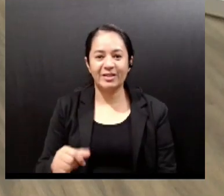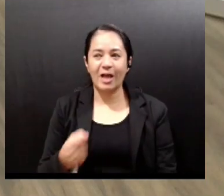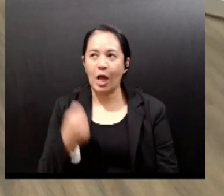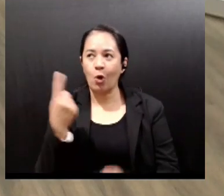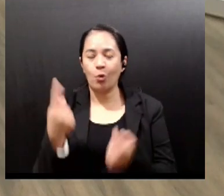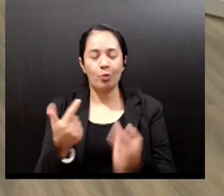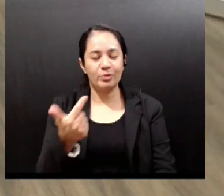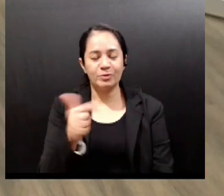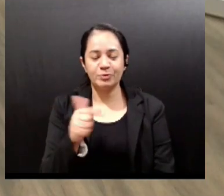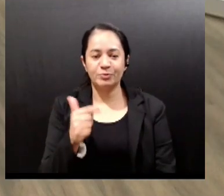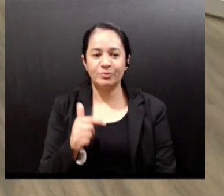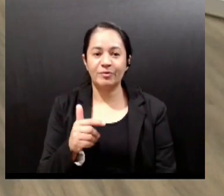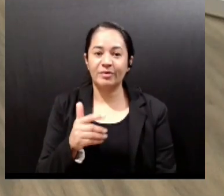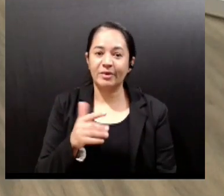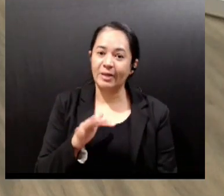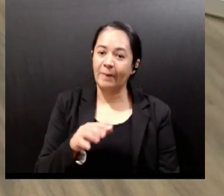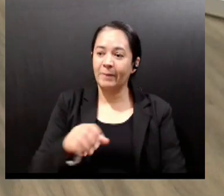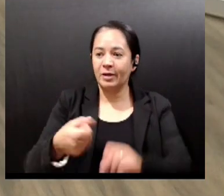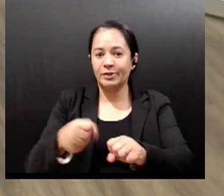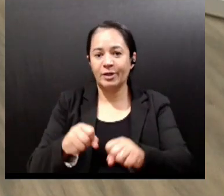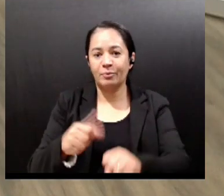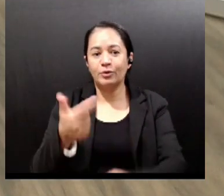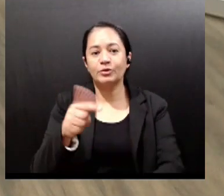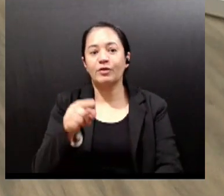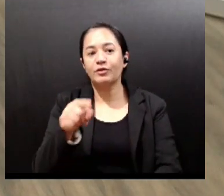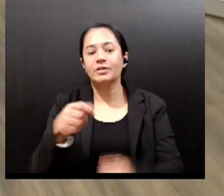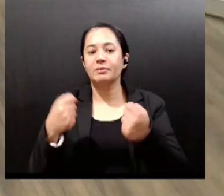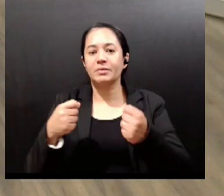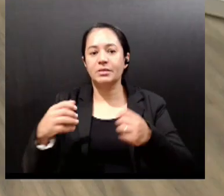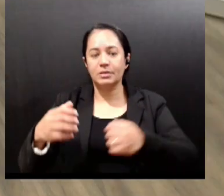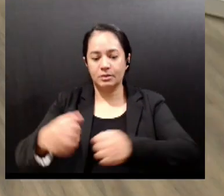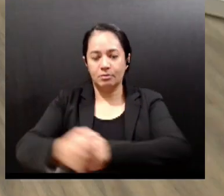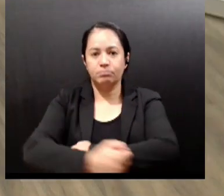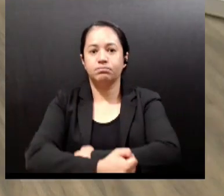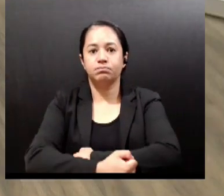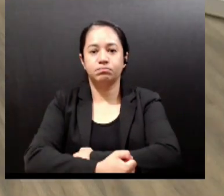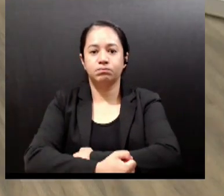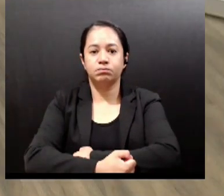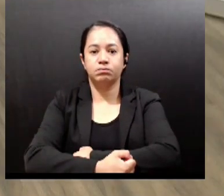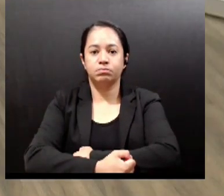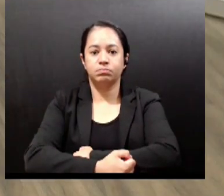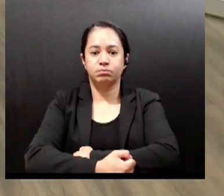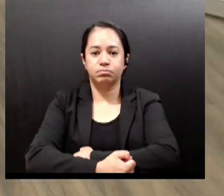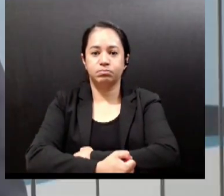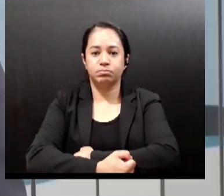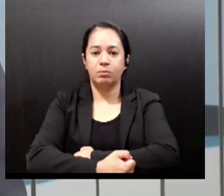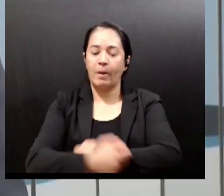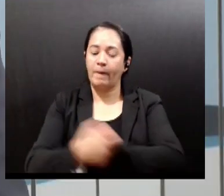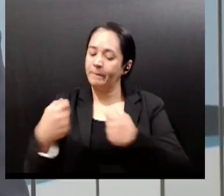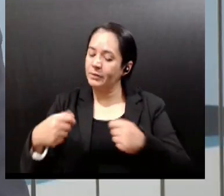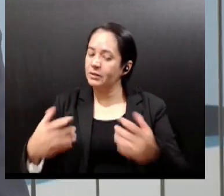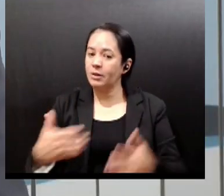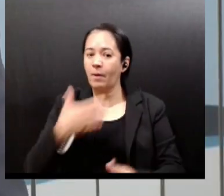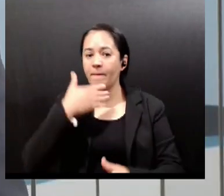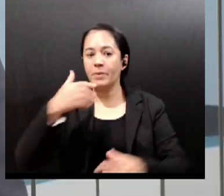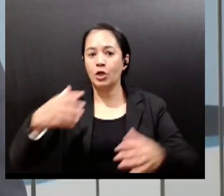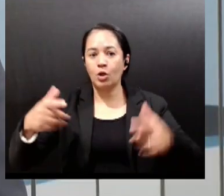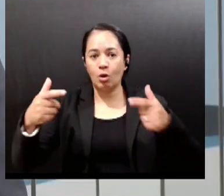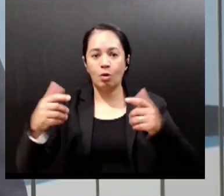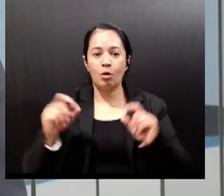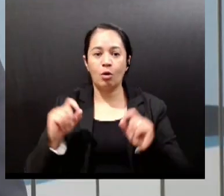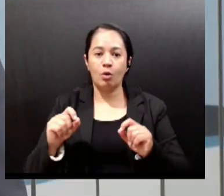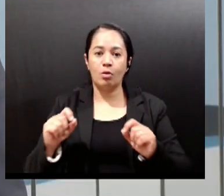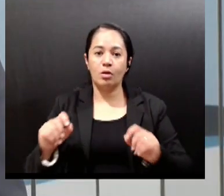da moto, não tem. E aí você tem que segurar no próprio motorista mesmo, não tem saída. O melhor local, realmente, é no